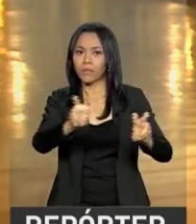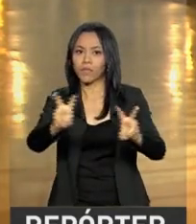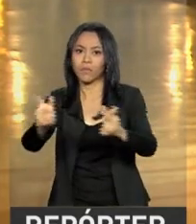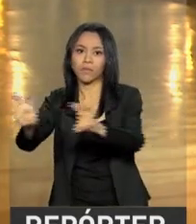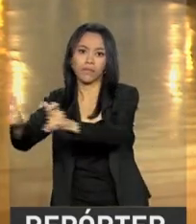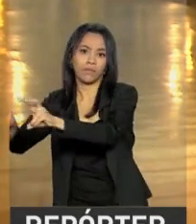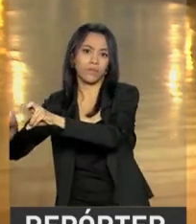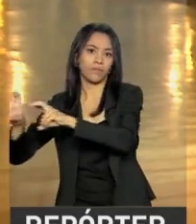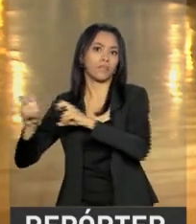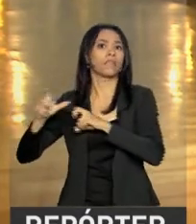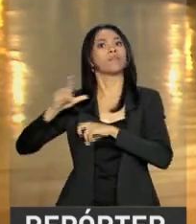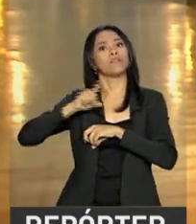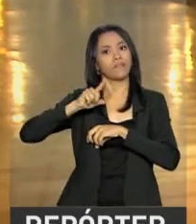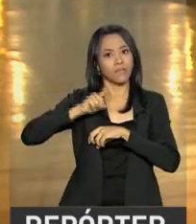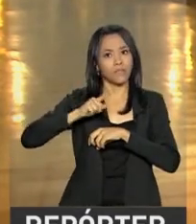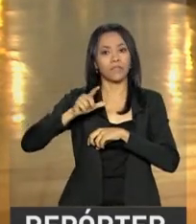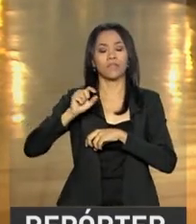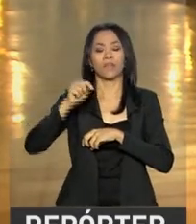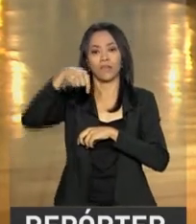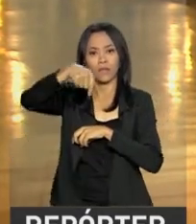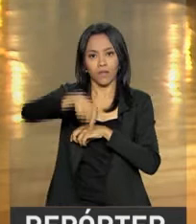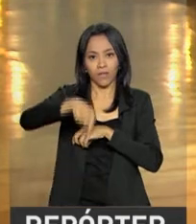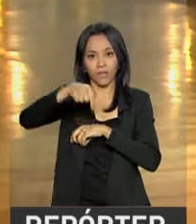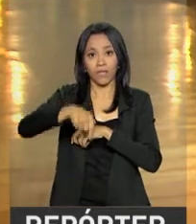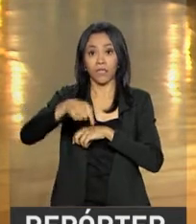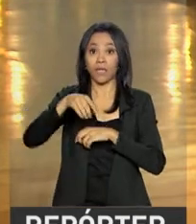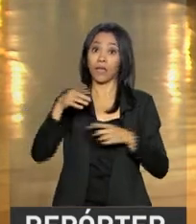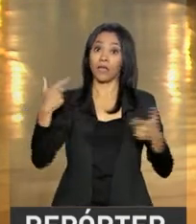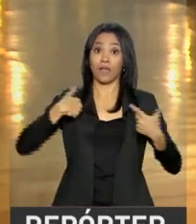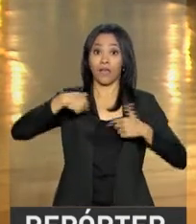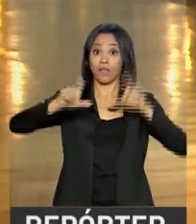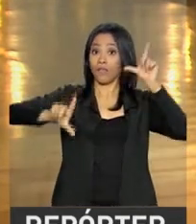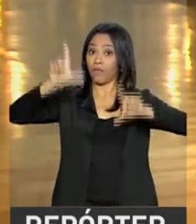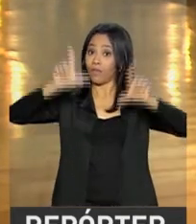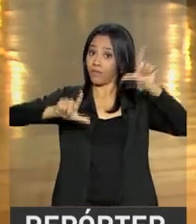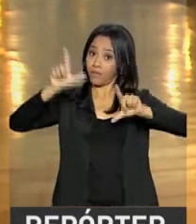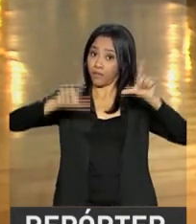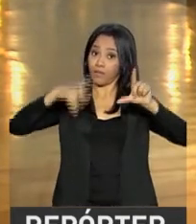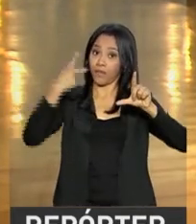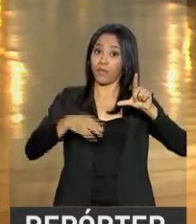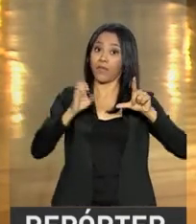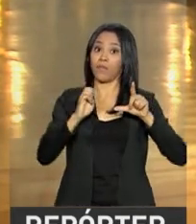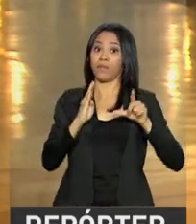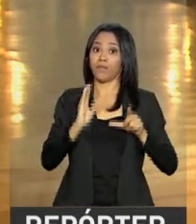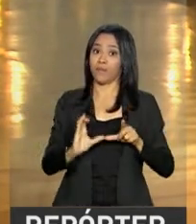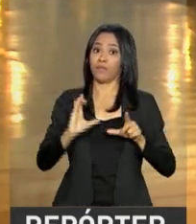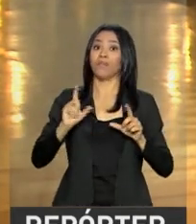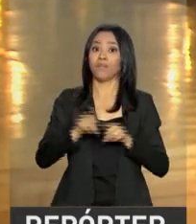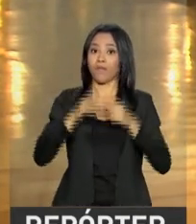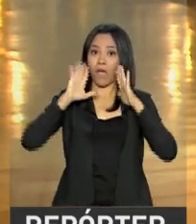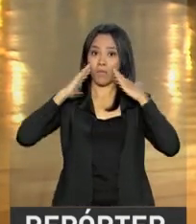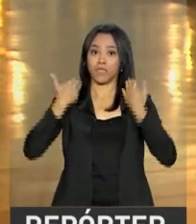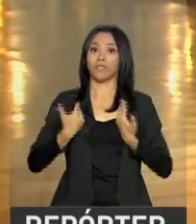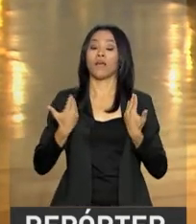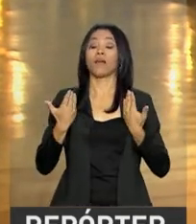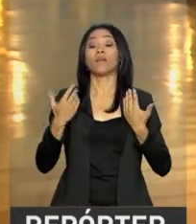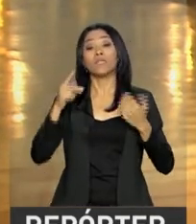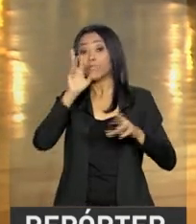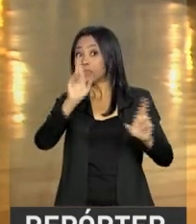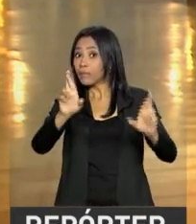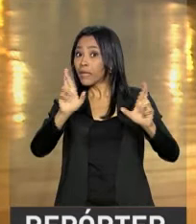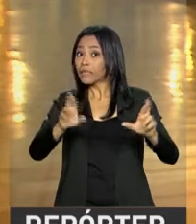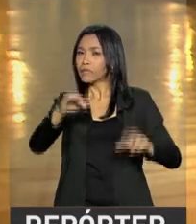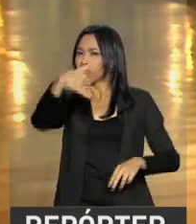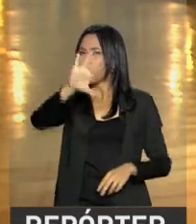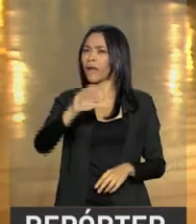que vai ter uma cobertura exclusiva da lbc a empresa brasil de comunicação também são esperados mais de 10 chefes